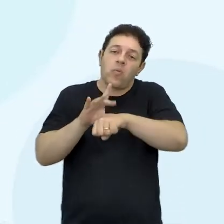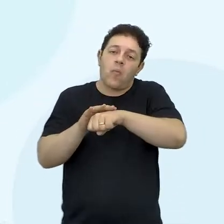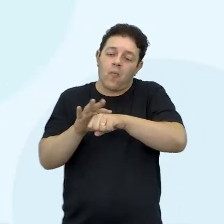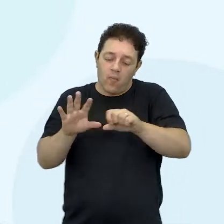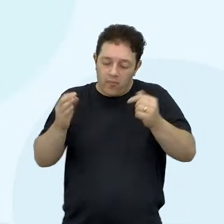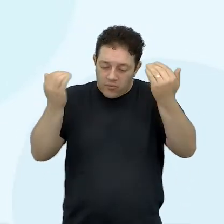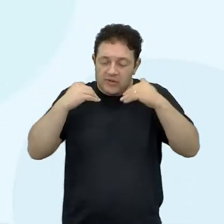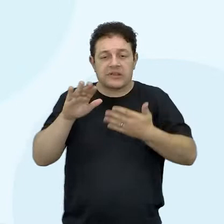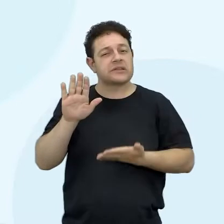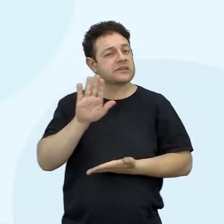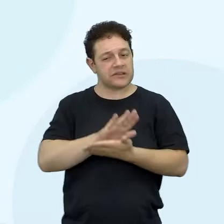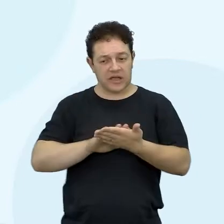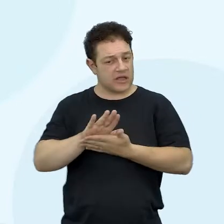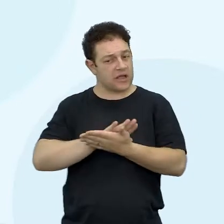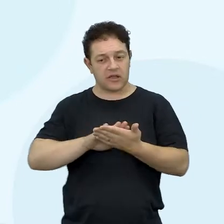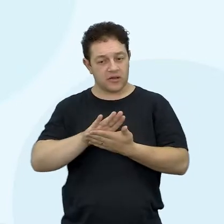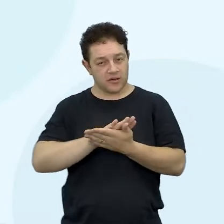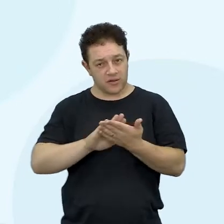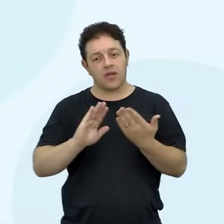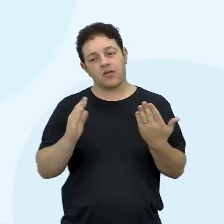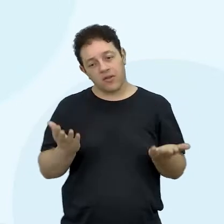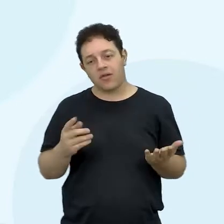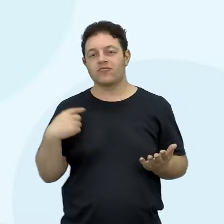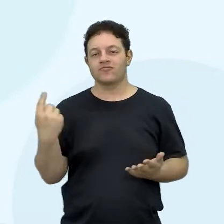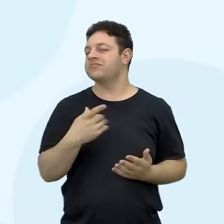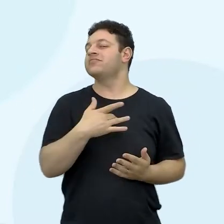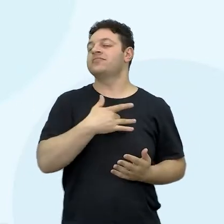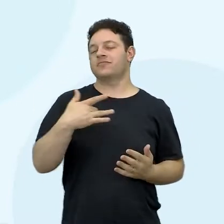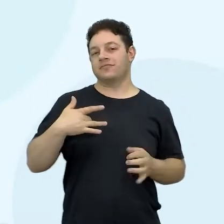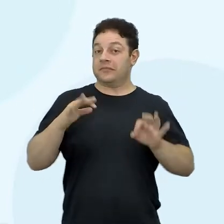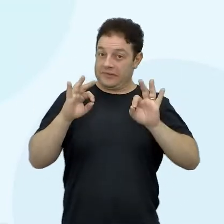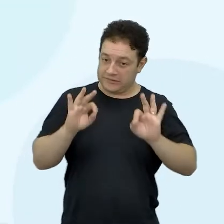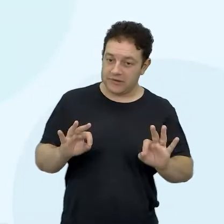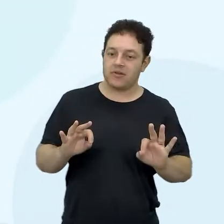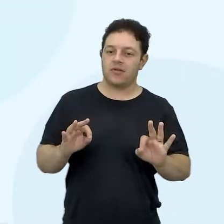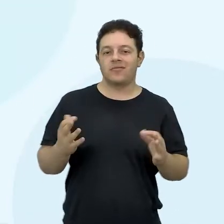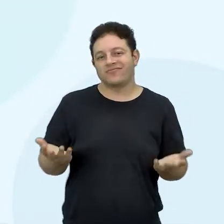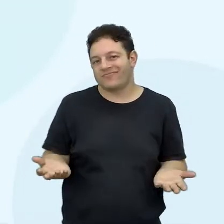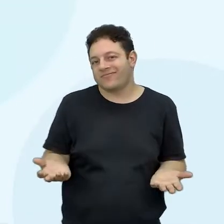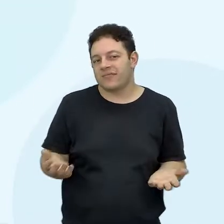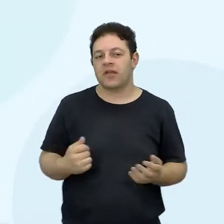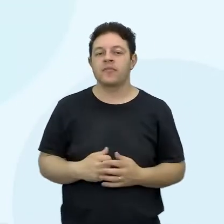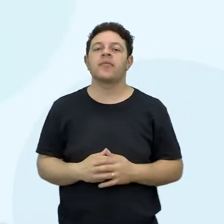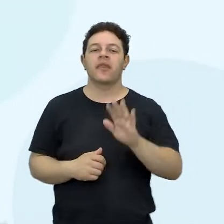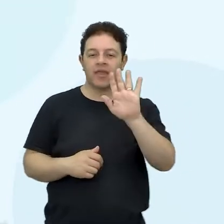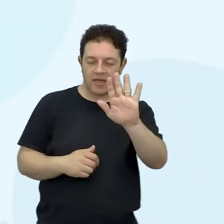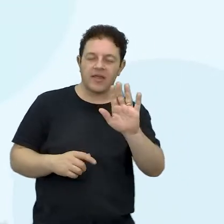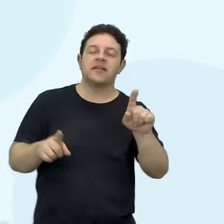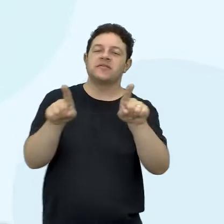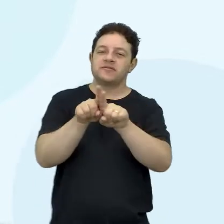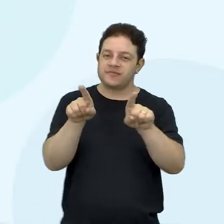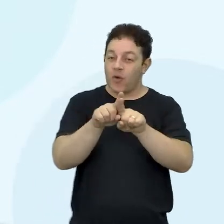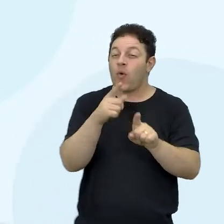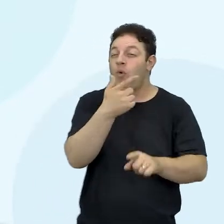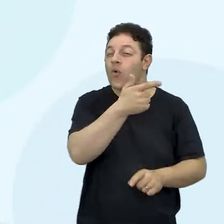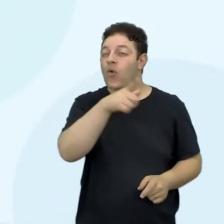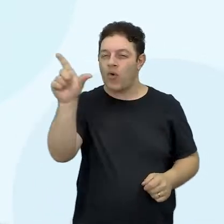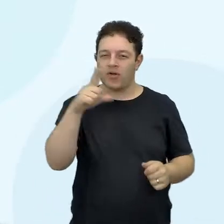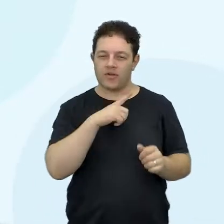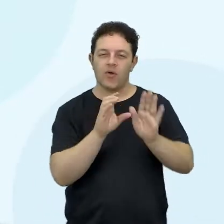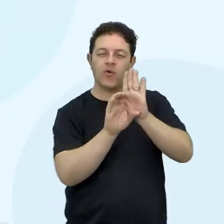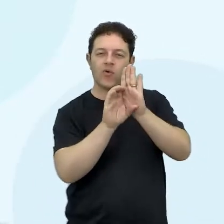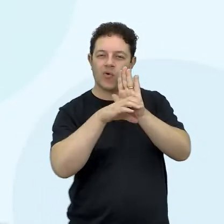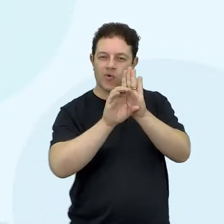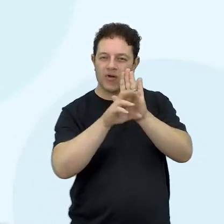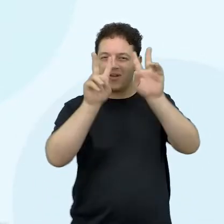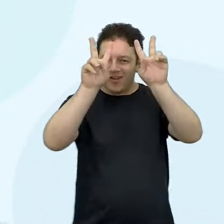doenças. Logo, a gente estará saudável. E aí, a gente entra também em outros conceitos